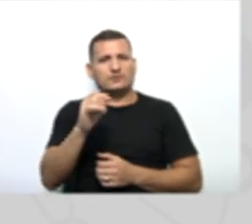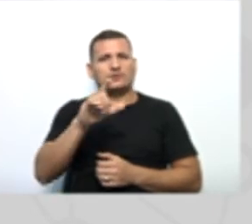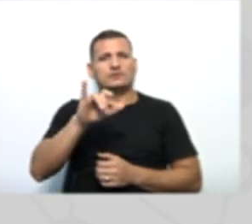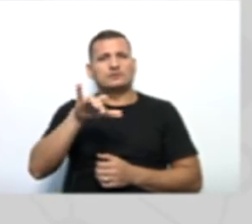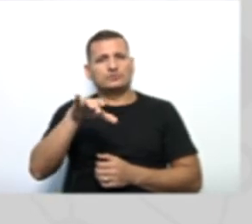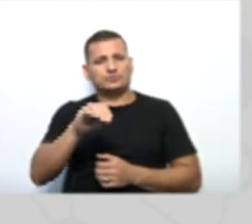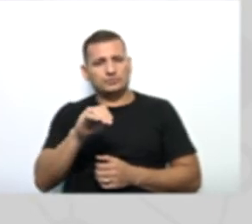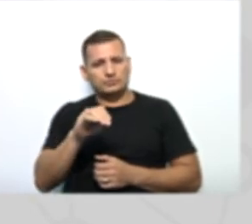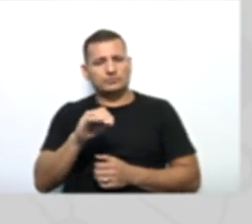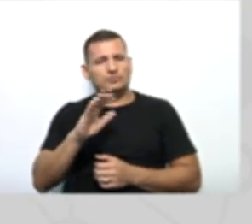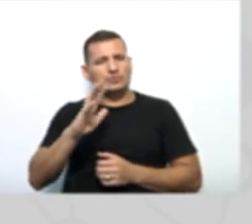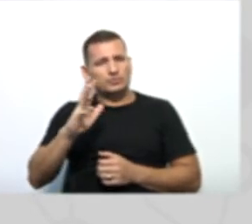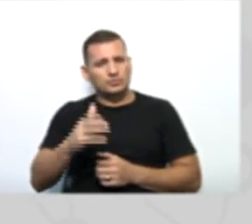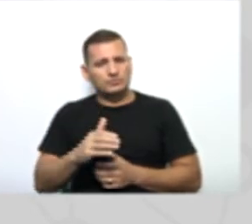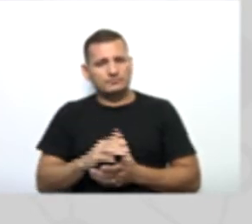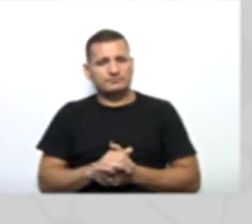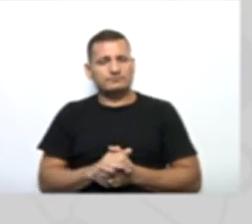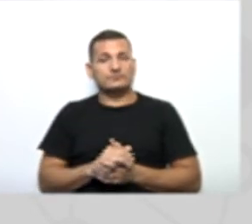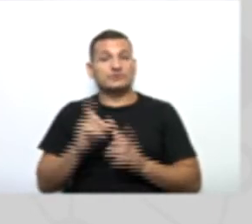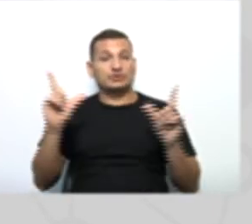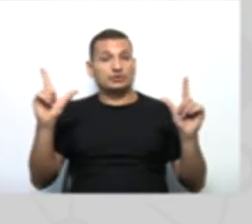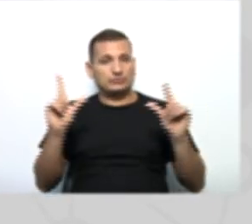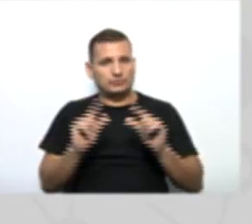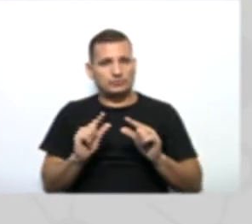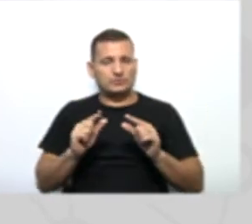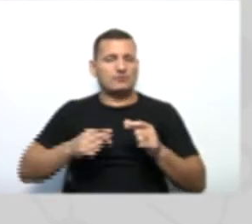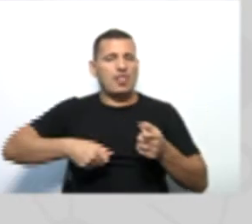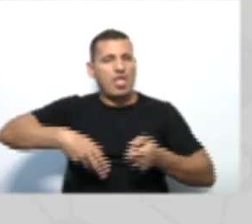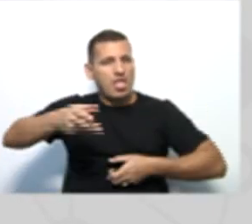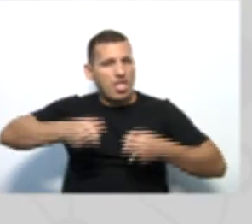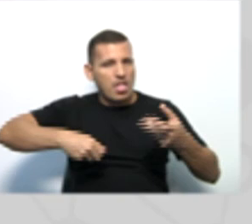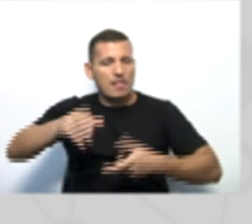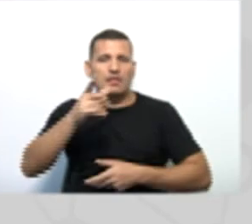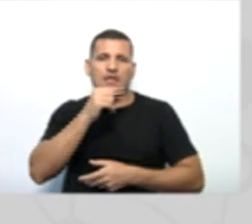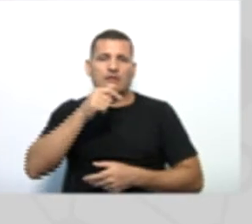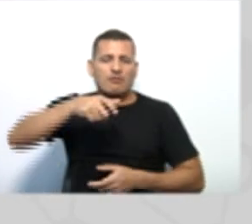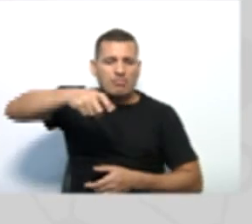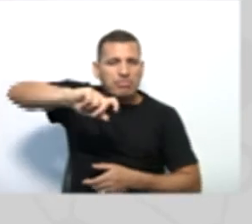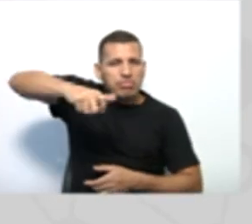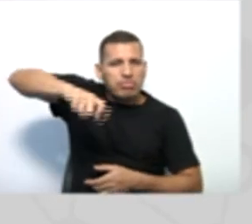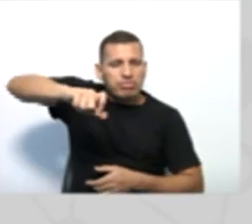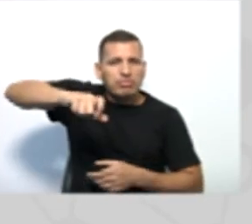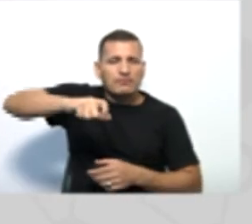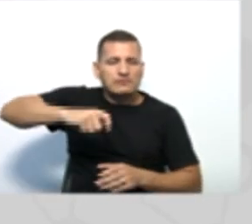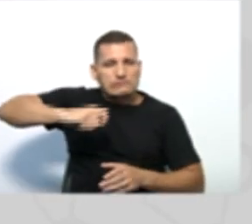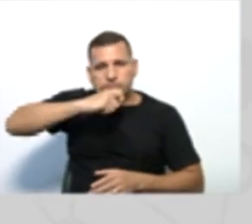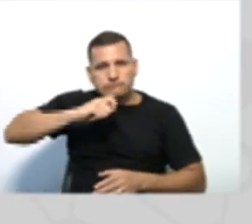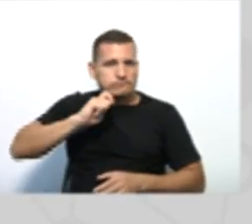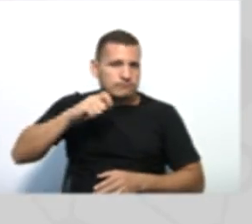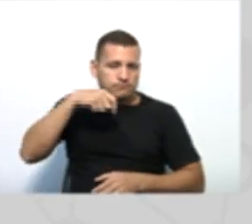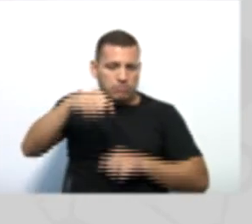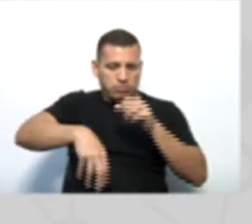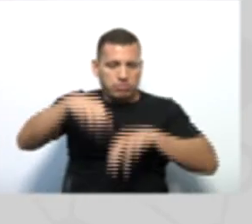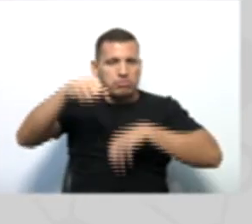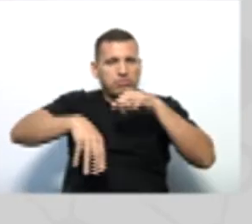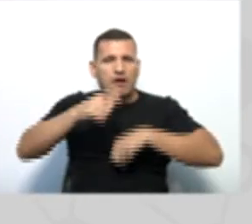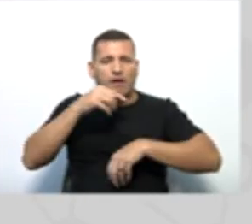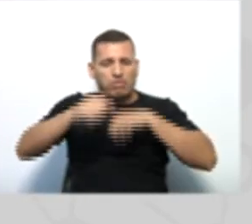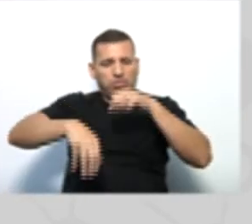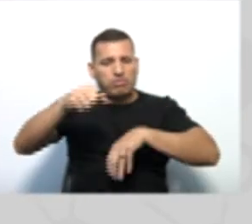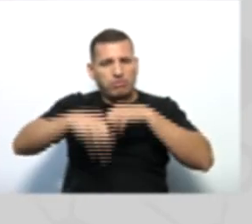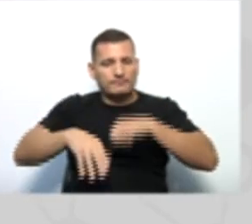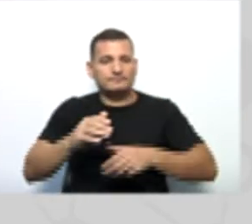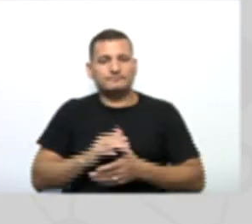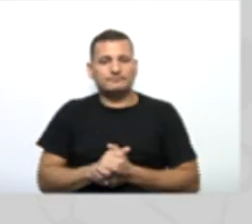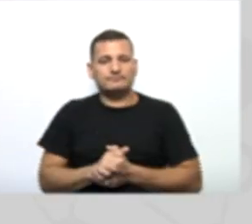que for possível. Reduza o consumo de água. Para de ligar, para de abrir a torneira lá enquanto você está escovando, deixa a água ficar lá jorrando, né? Tudo